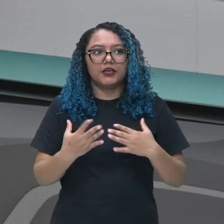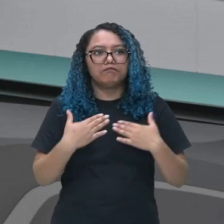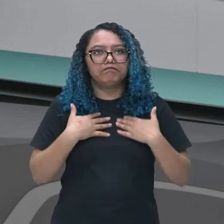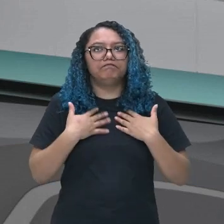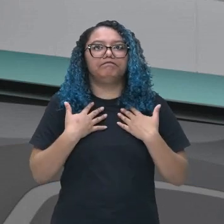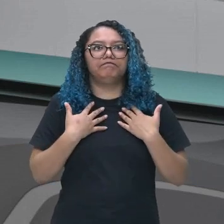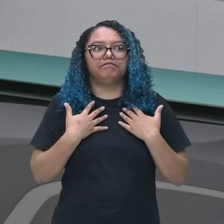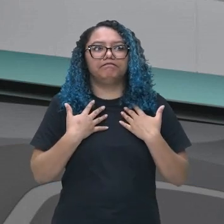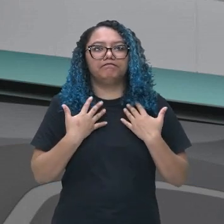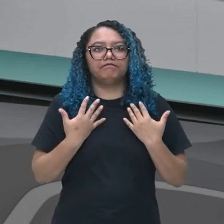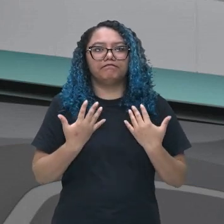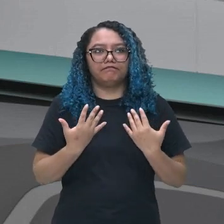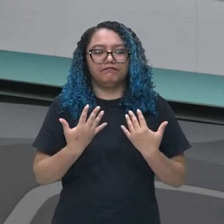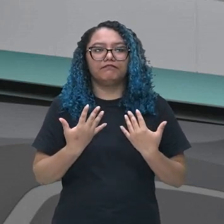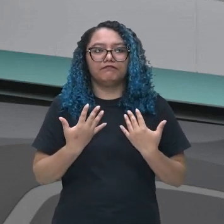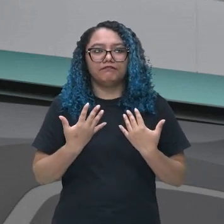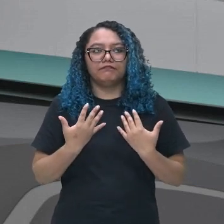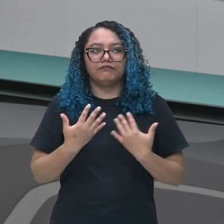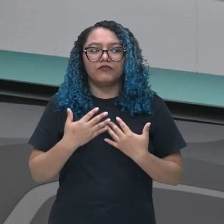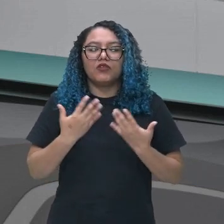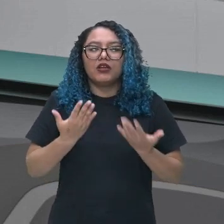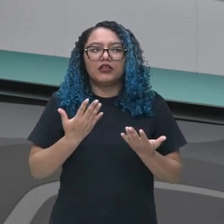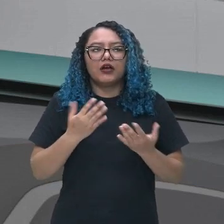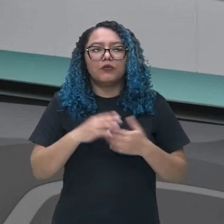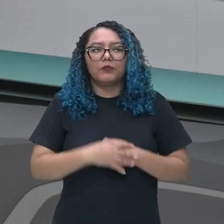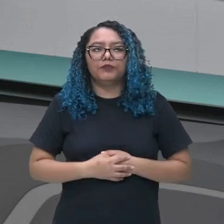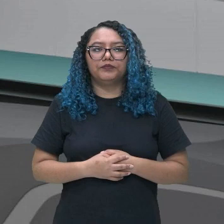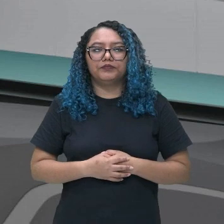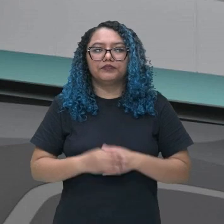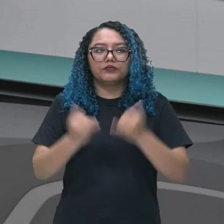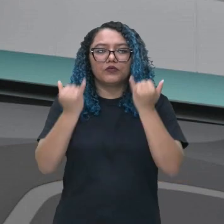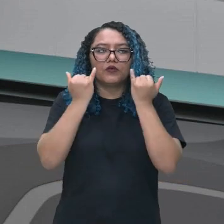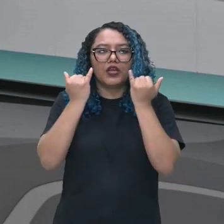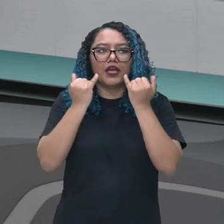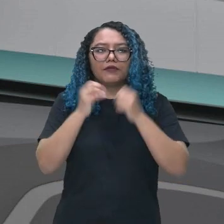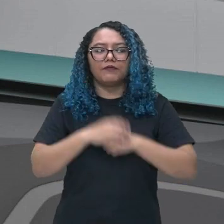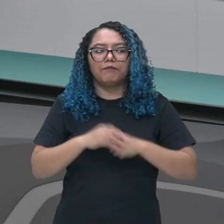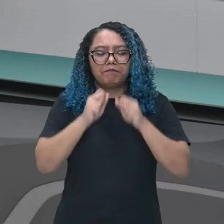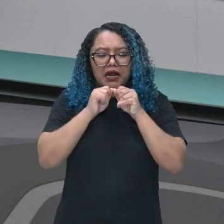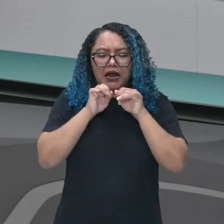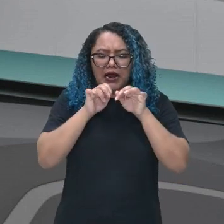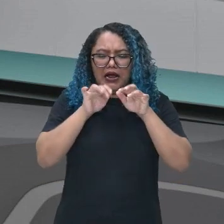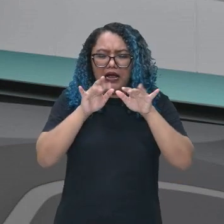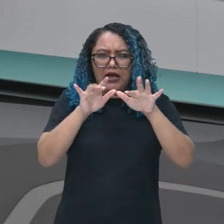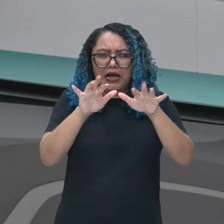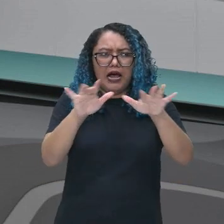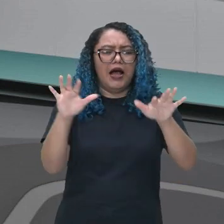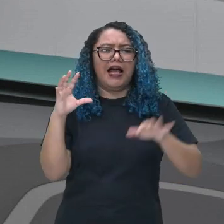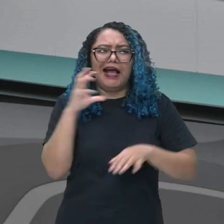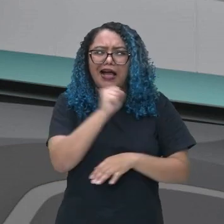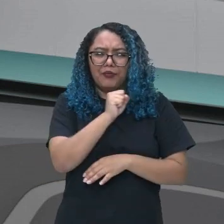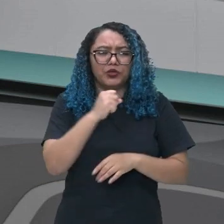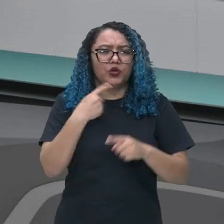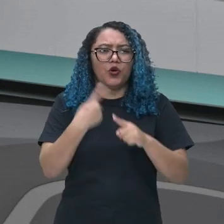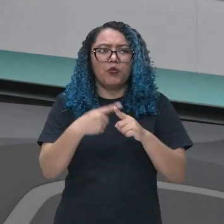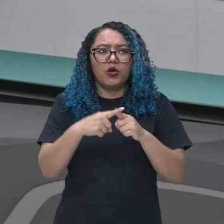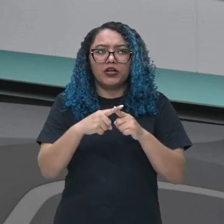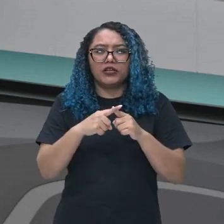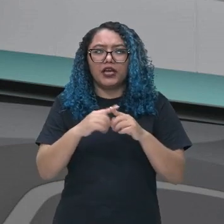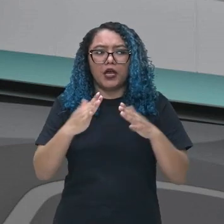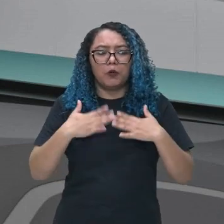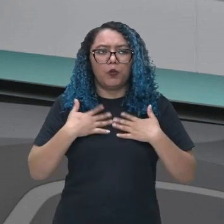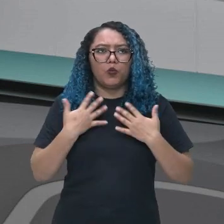certo? Então, esse tipo de notícia, quando elas surgem, elas são propagadas com uma grande velocidade, porque elas são impactantes. Poxa, ali no